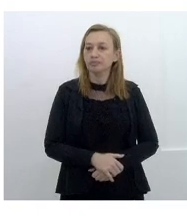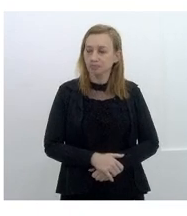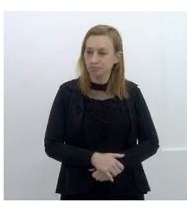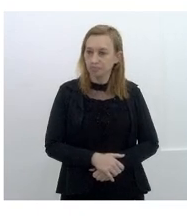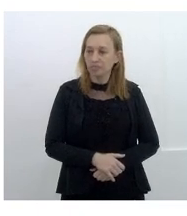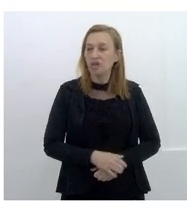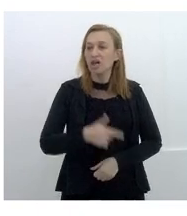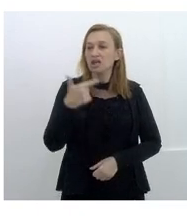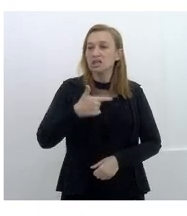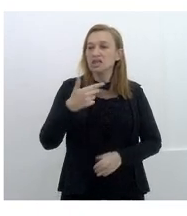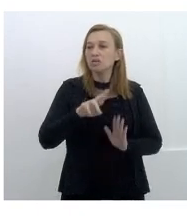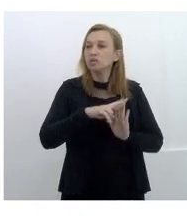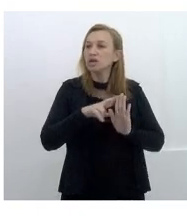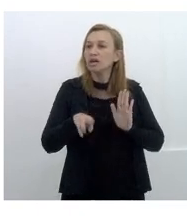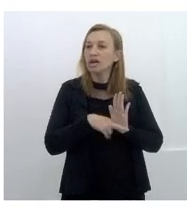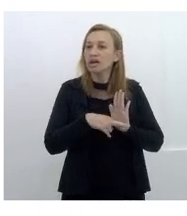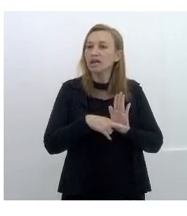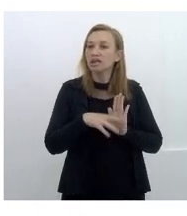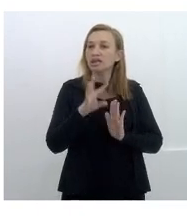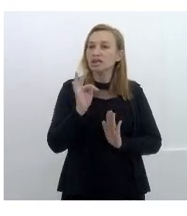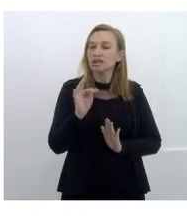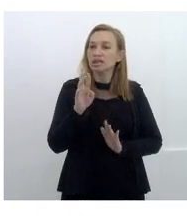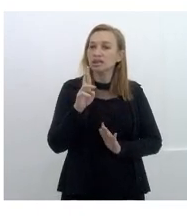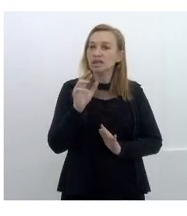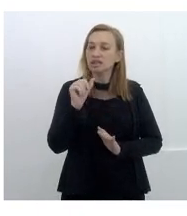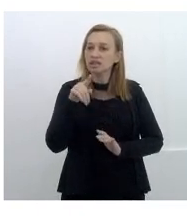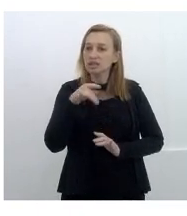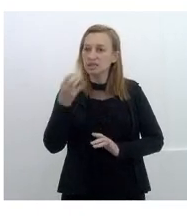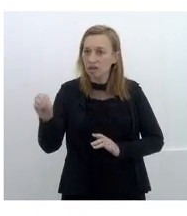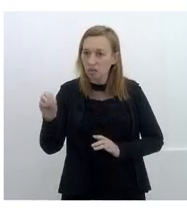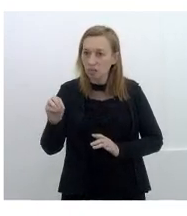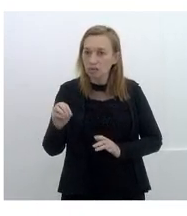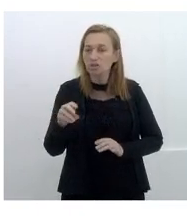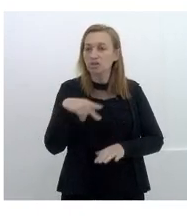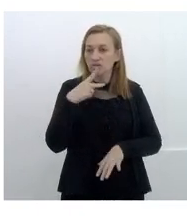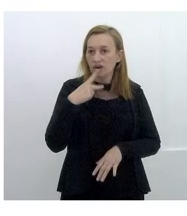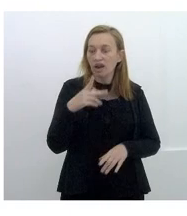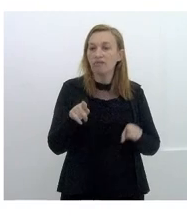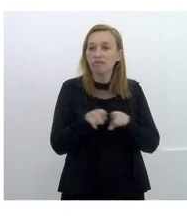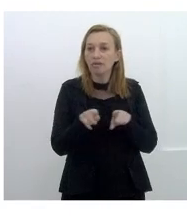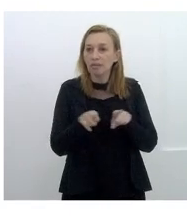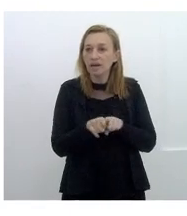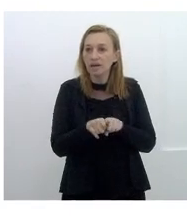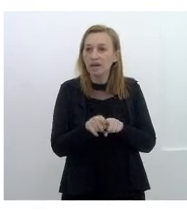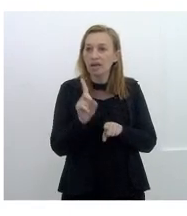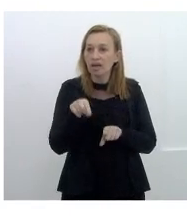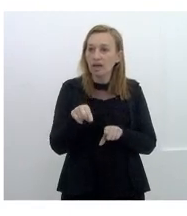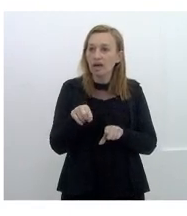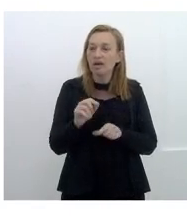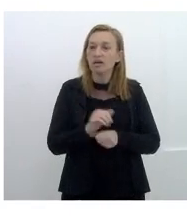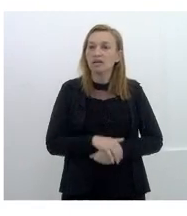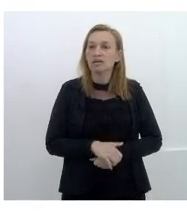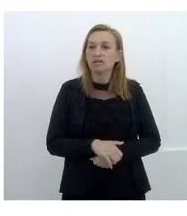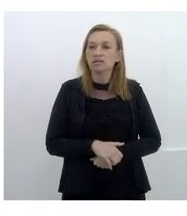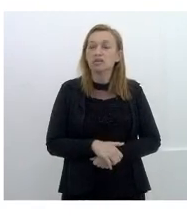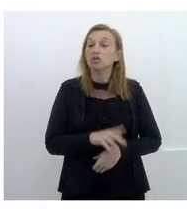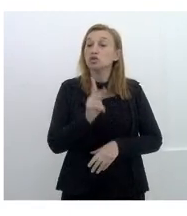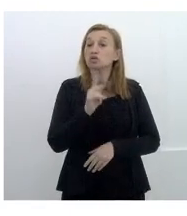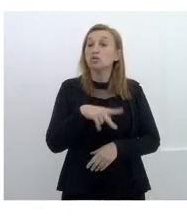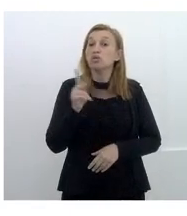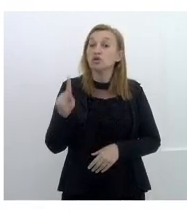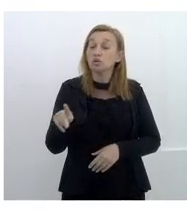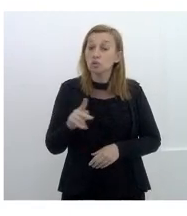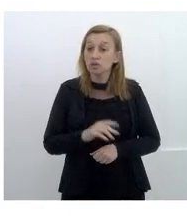é a segunda regra de transição para que a gente vai tratar também de pontos é dos